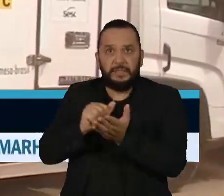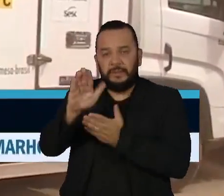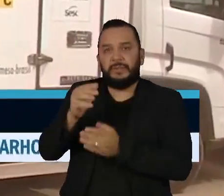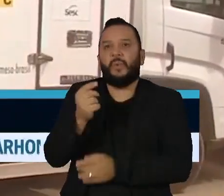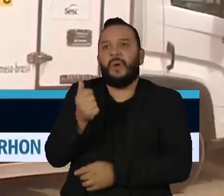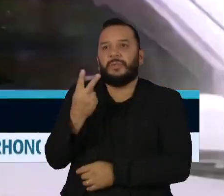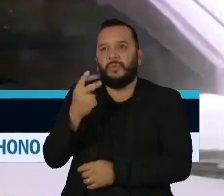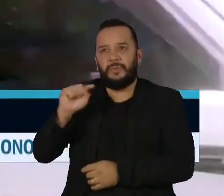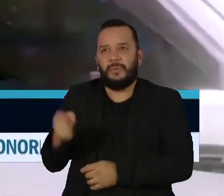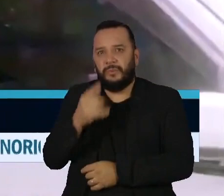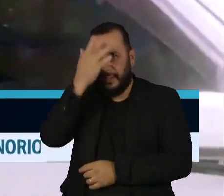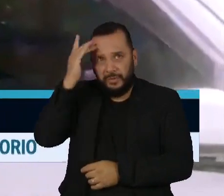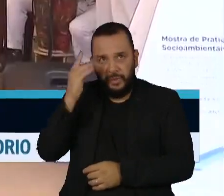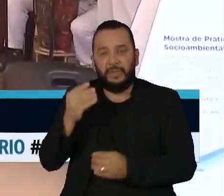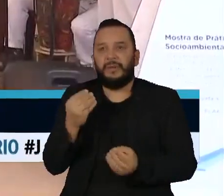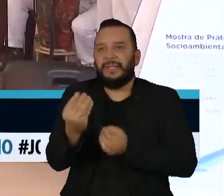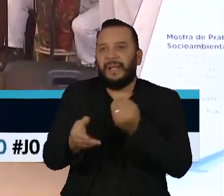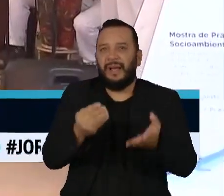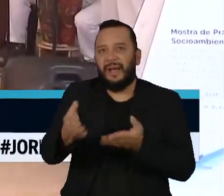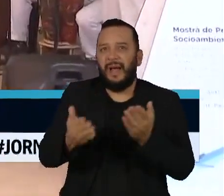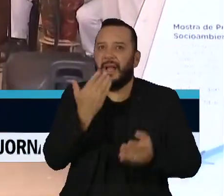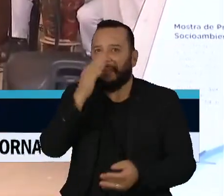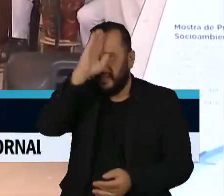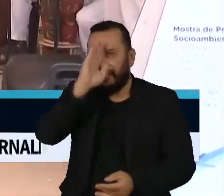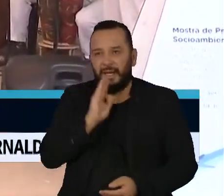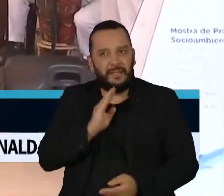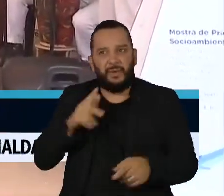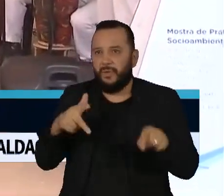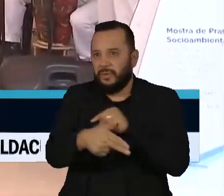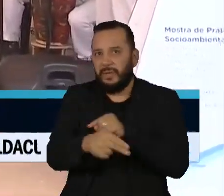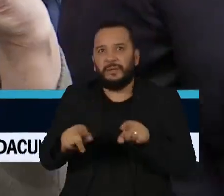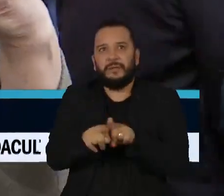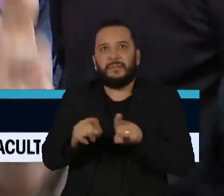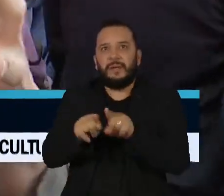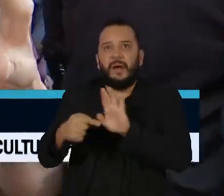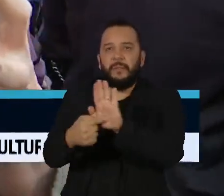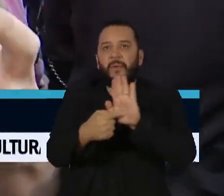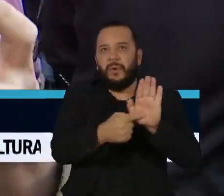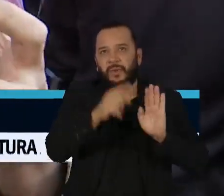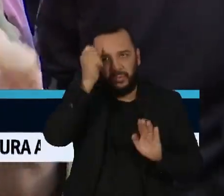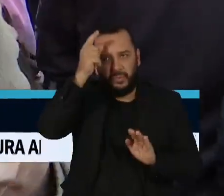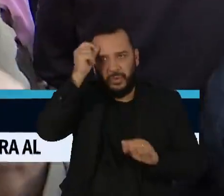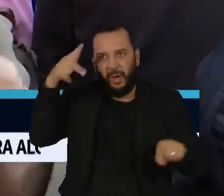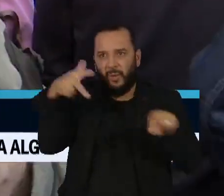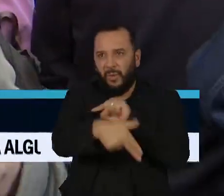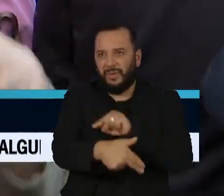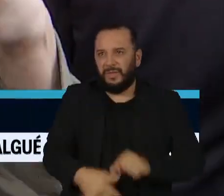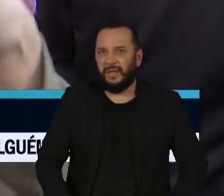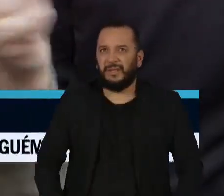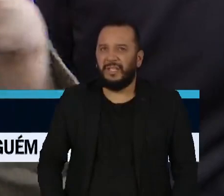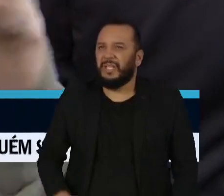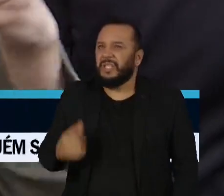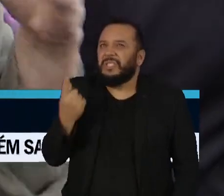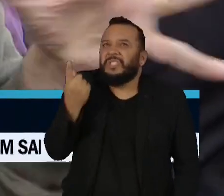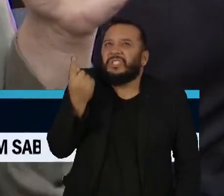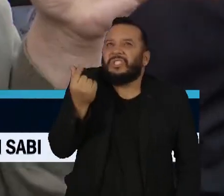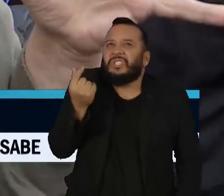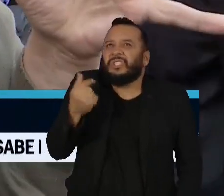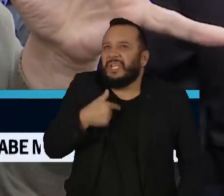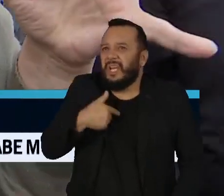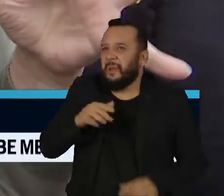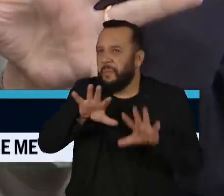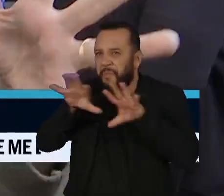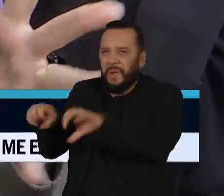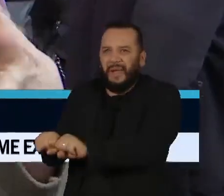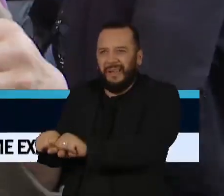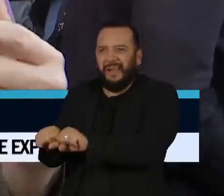a distribuição gratuita de alimentos e cortar apresentações culturais. Tirar o dinheiro do SESC para qualquer outro ministério